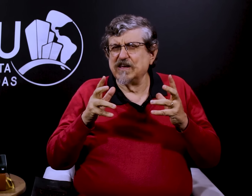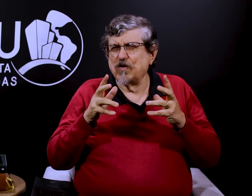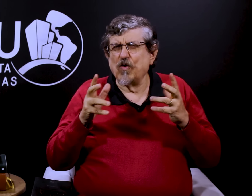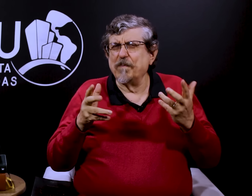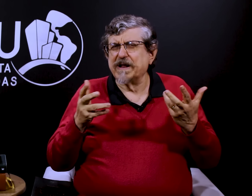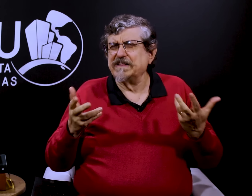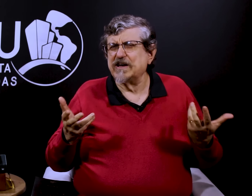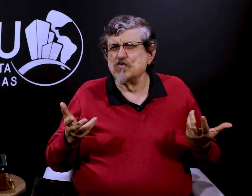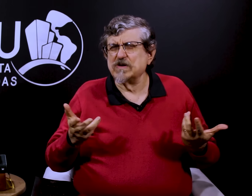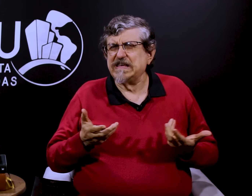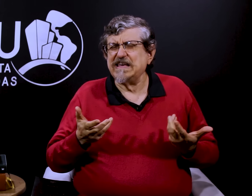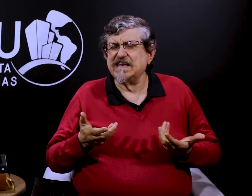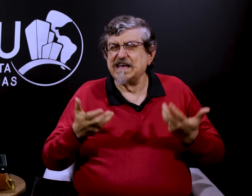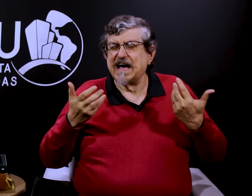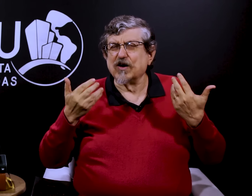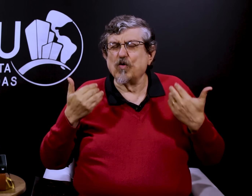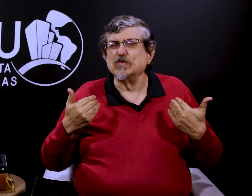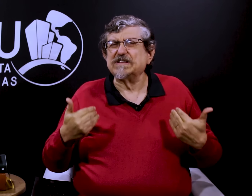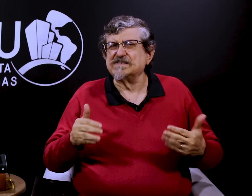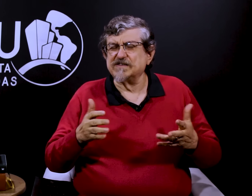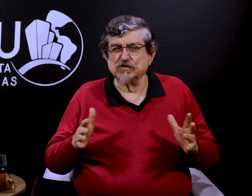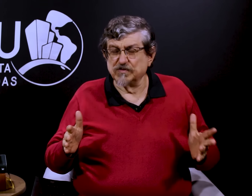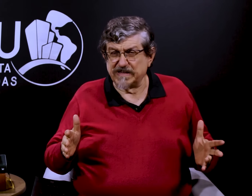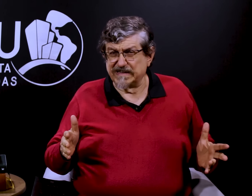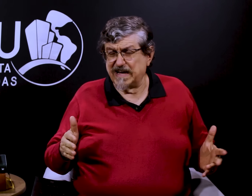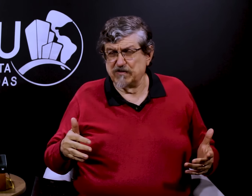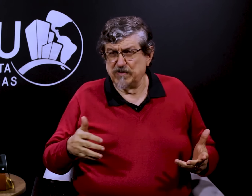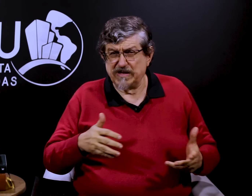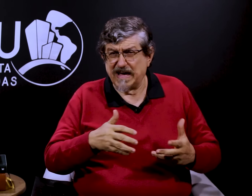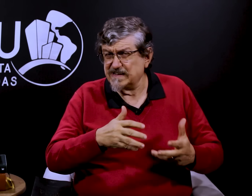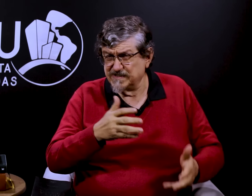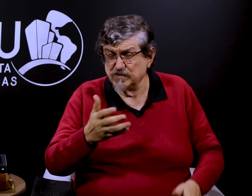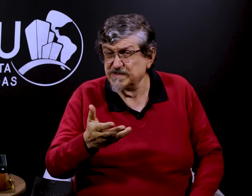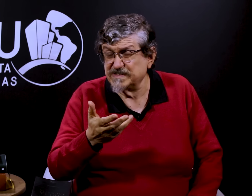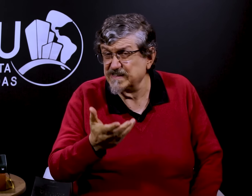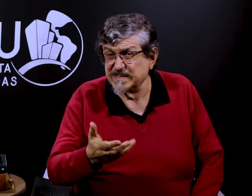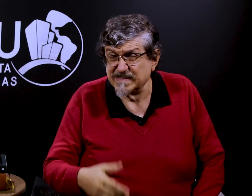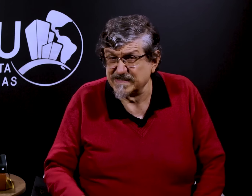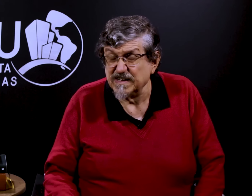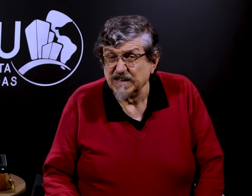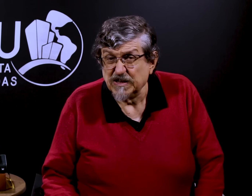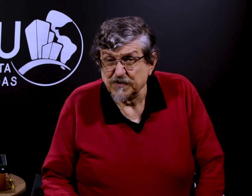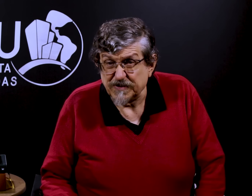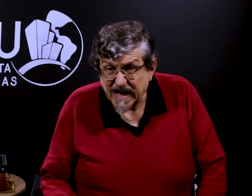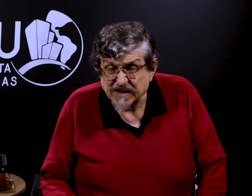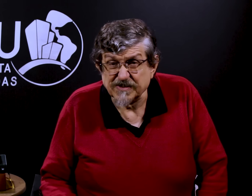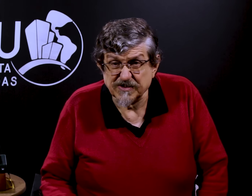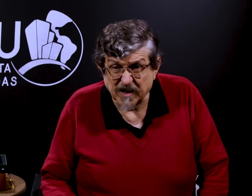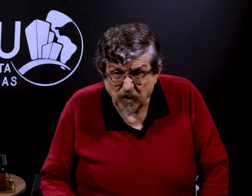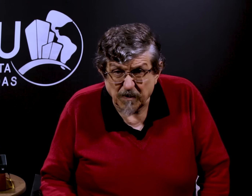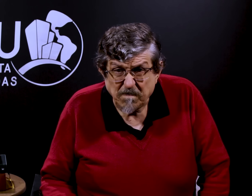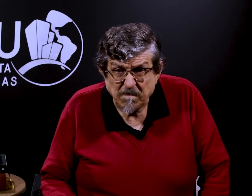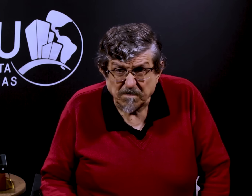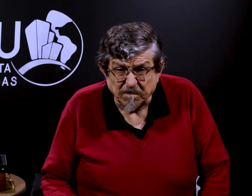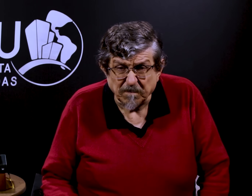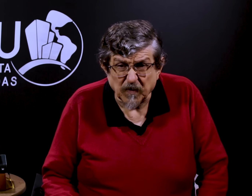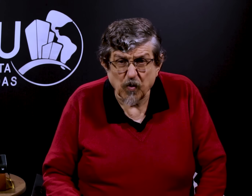que compreender o que aconteceu no cenário e a razão de ser dessa viagem de